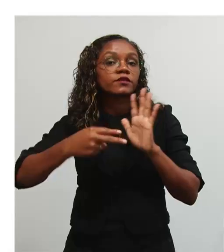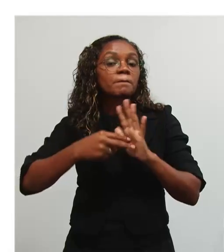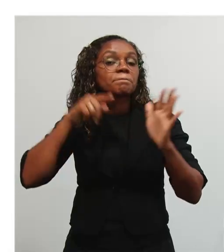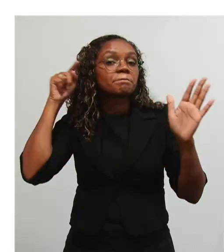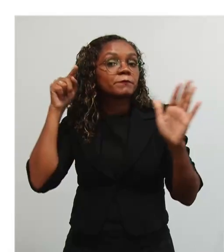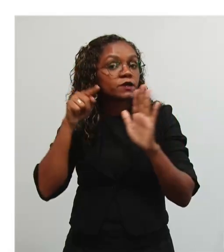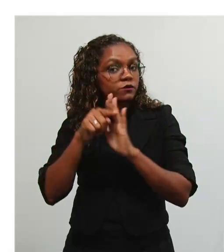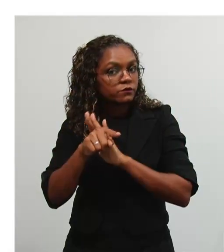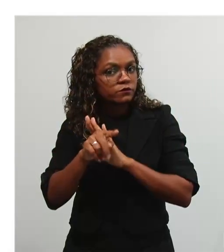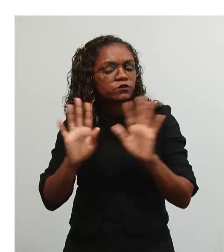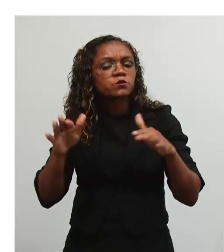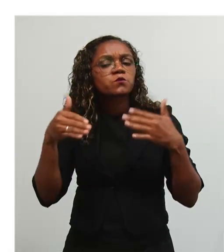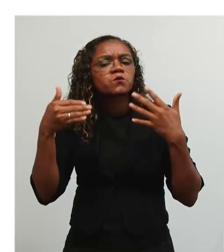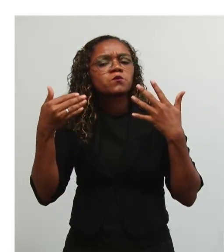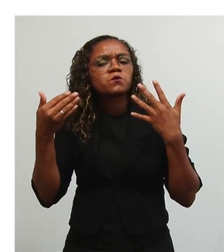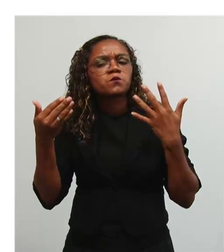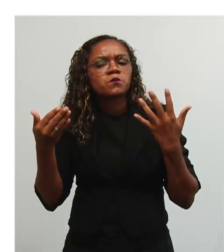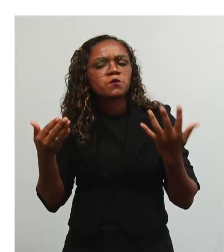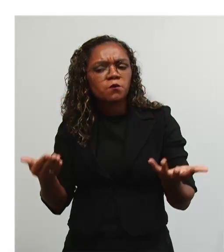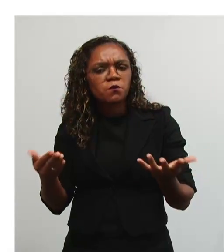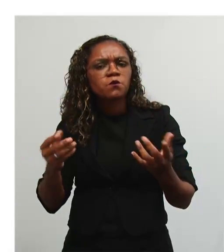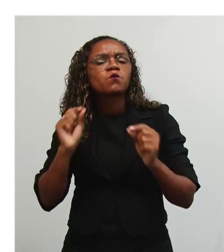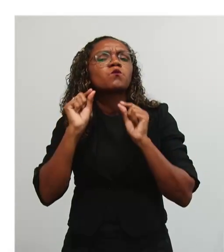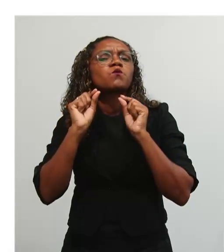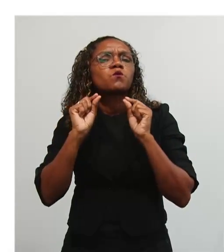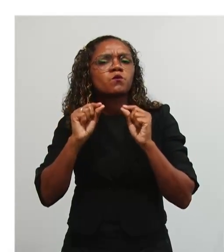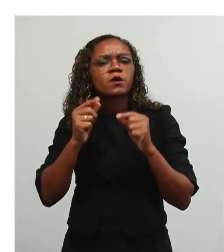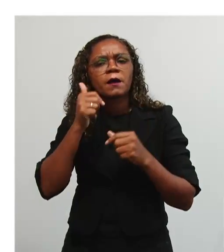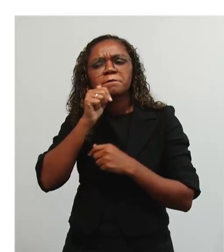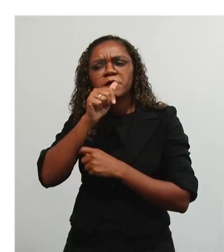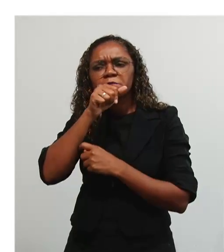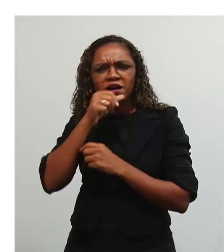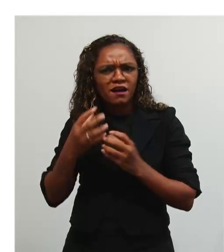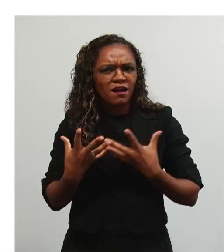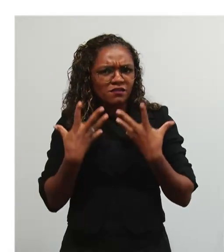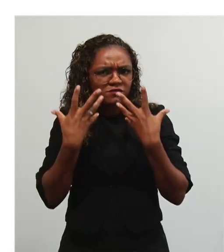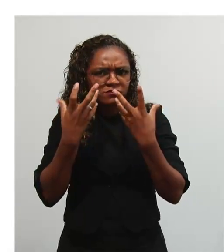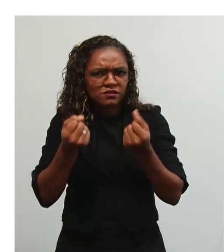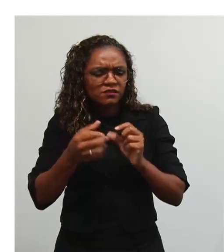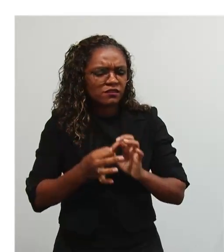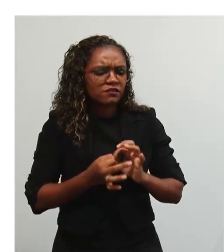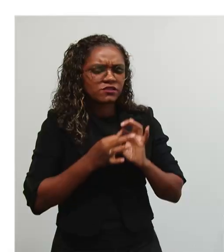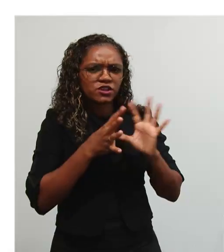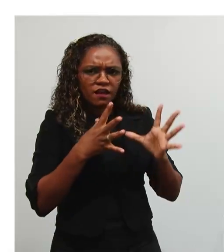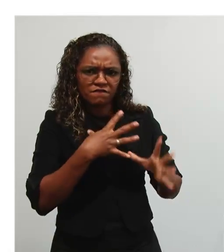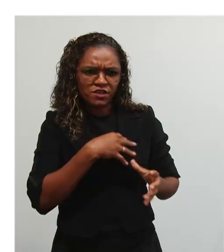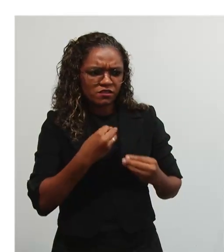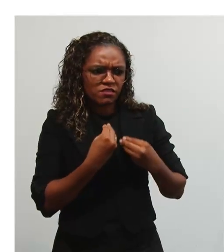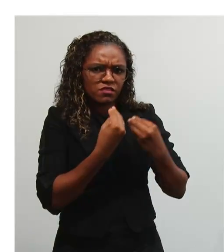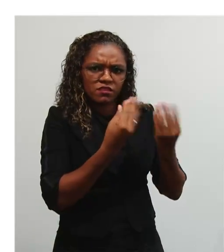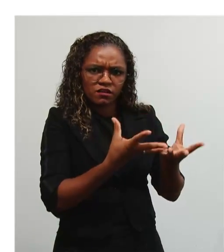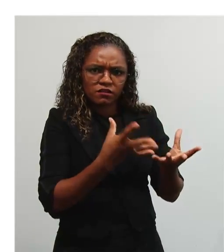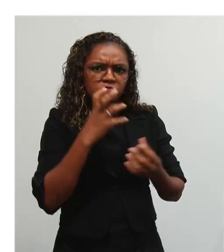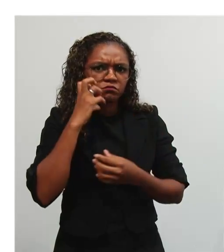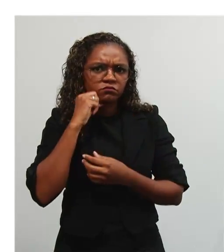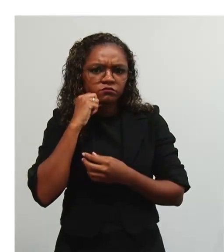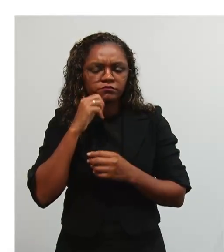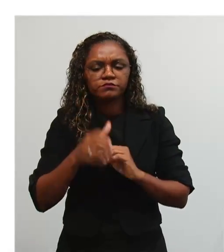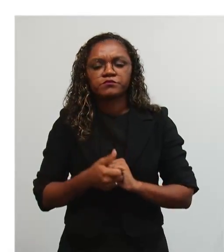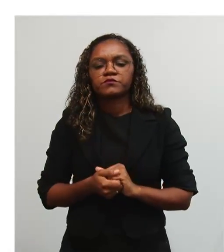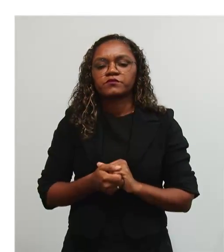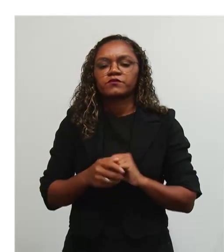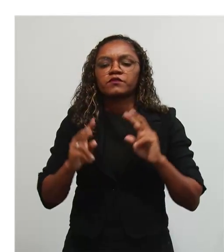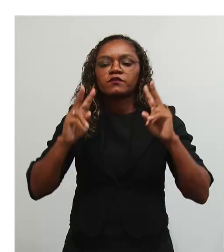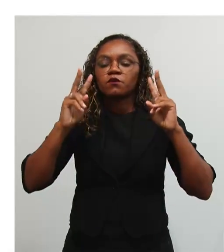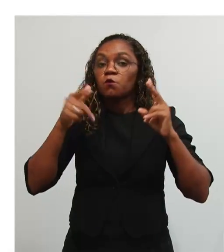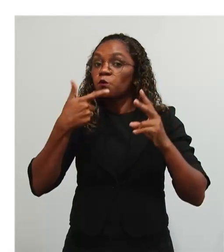aqui, quais condições exercem mais influência na decisão das mães em dar filho recém-nascido para adoção? Tema: a necessidade da